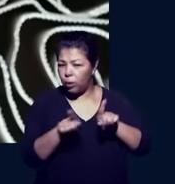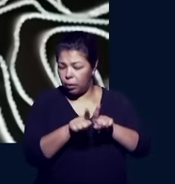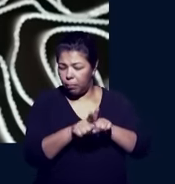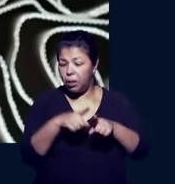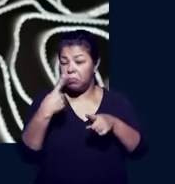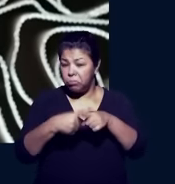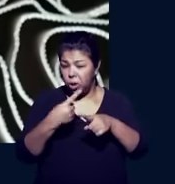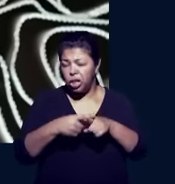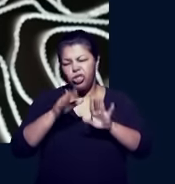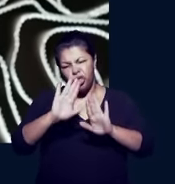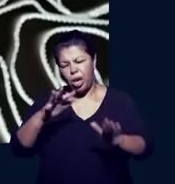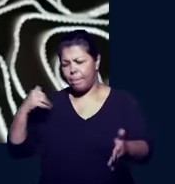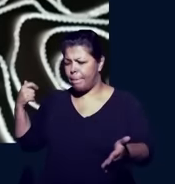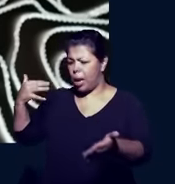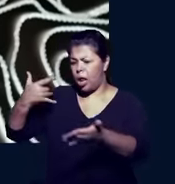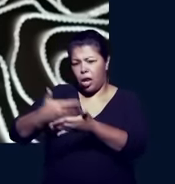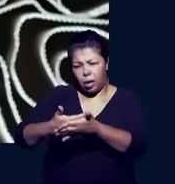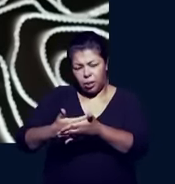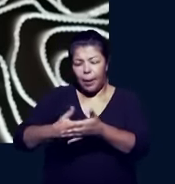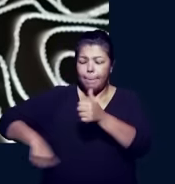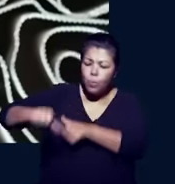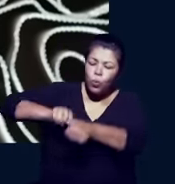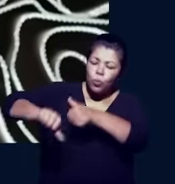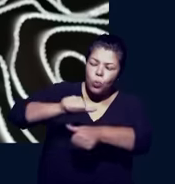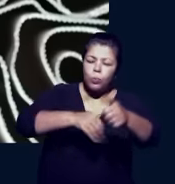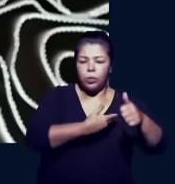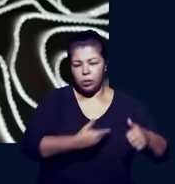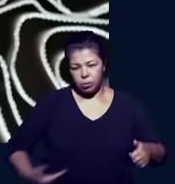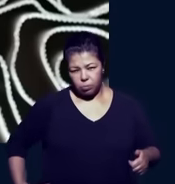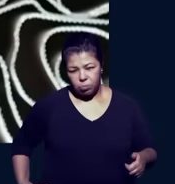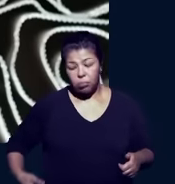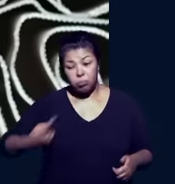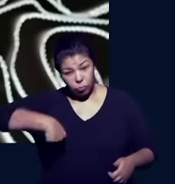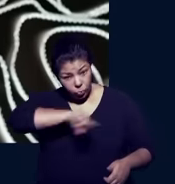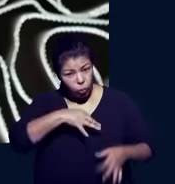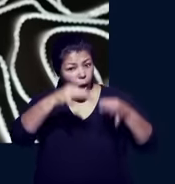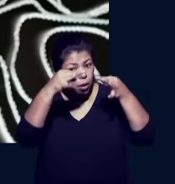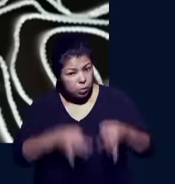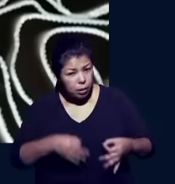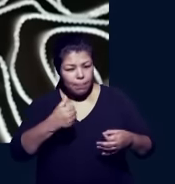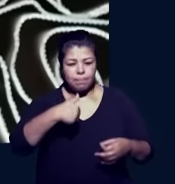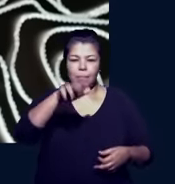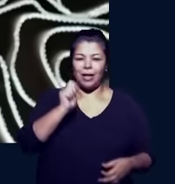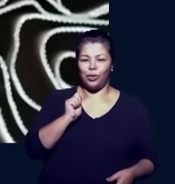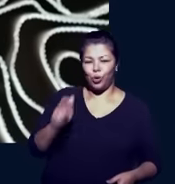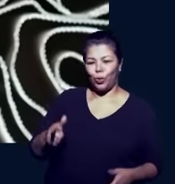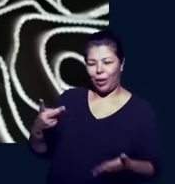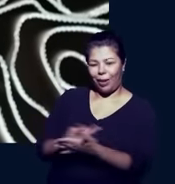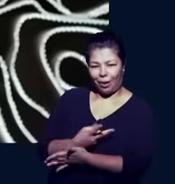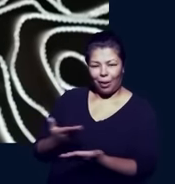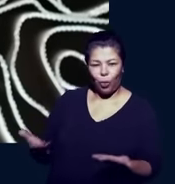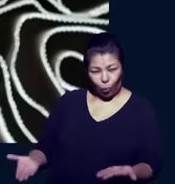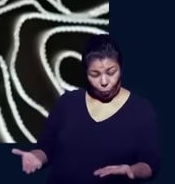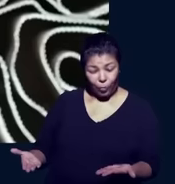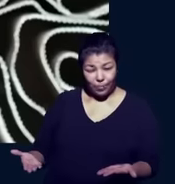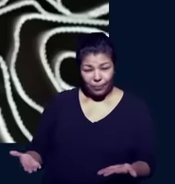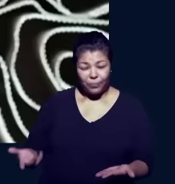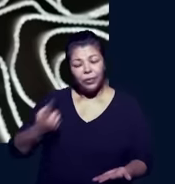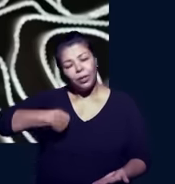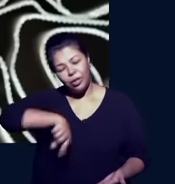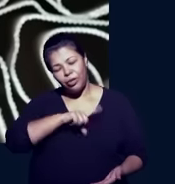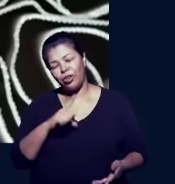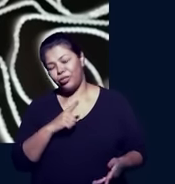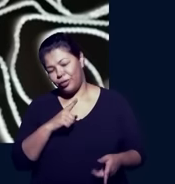aqui no na diversa sequência de governos nós acertamos mais do que erramos e principalmente nos últimos anos tivemos uma uma lógica